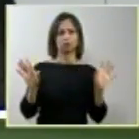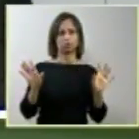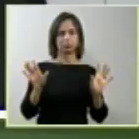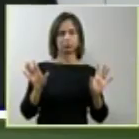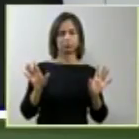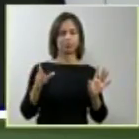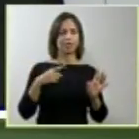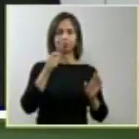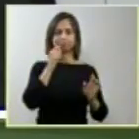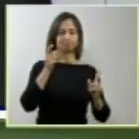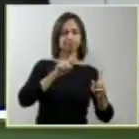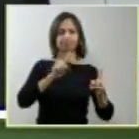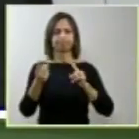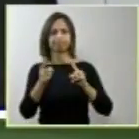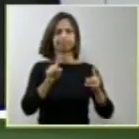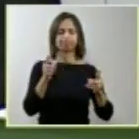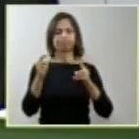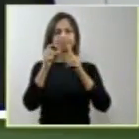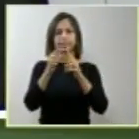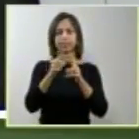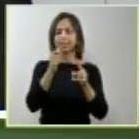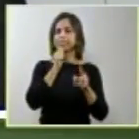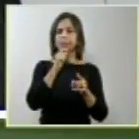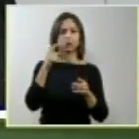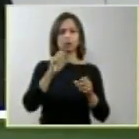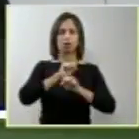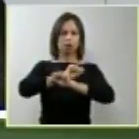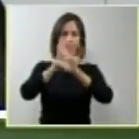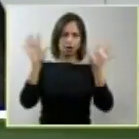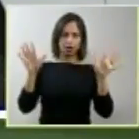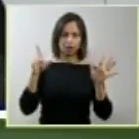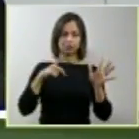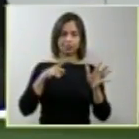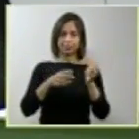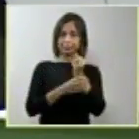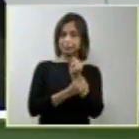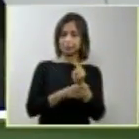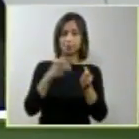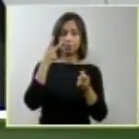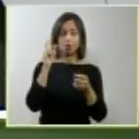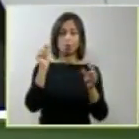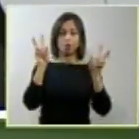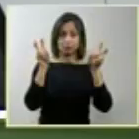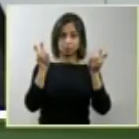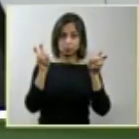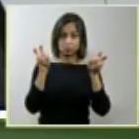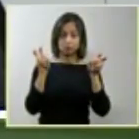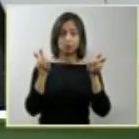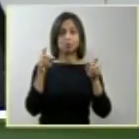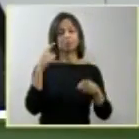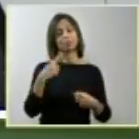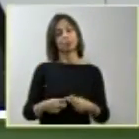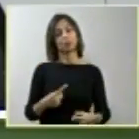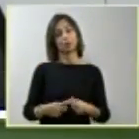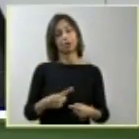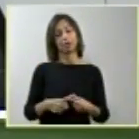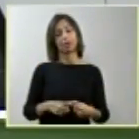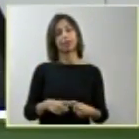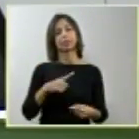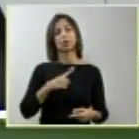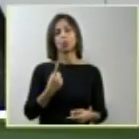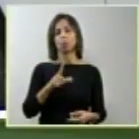há ainda um convencimento seguro a respeito da matéria, mesmo porque a liminar